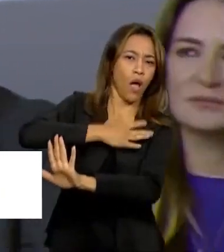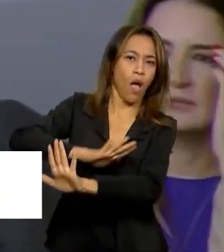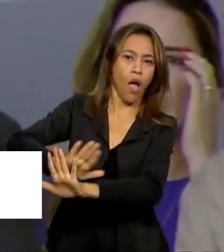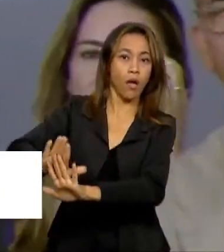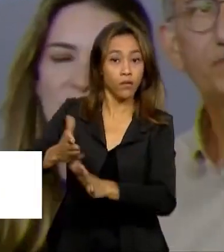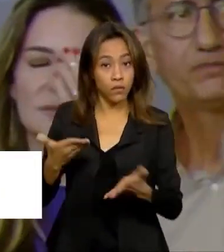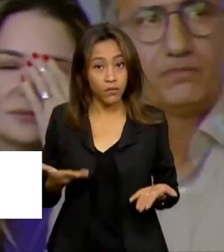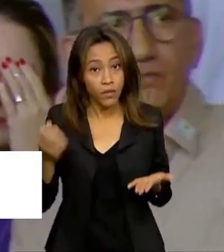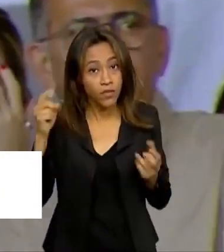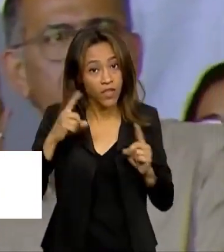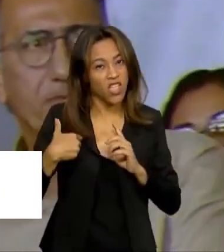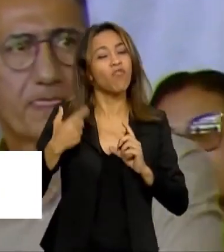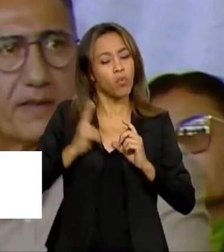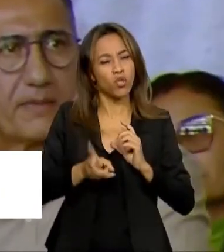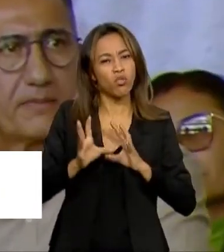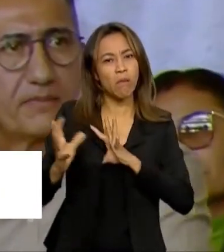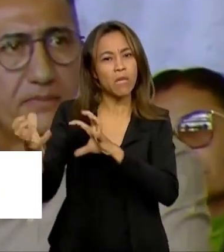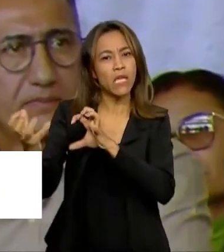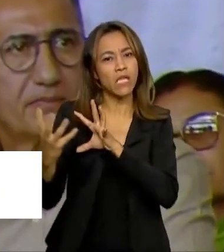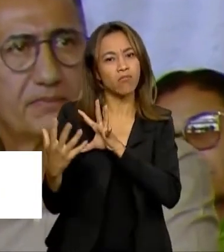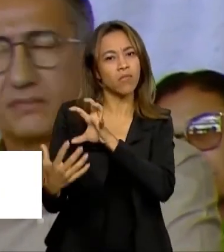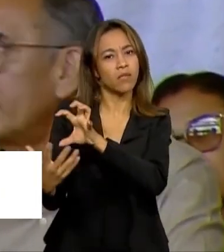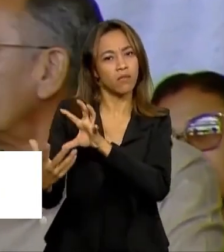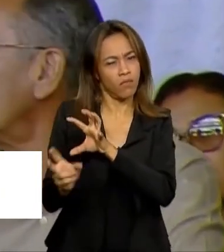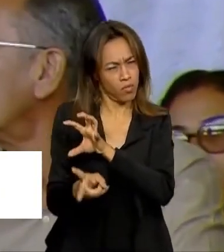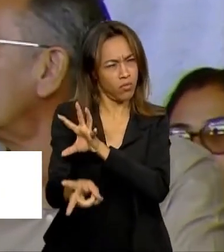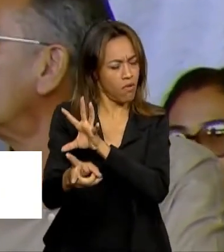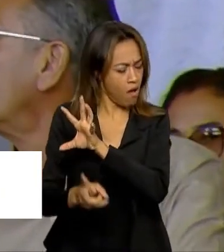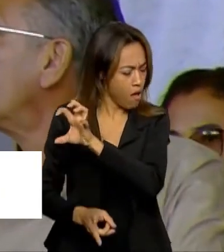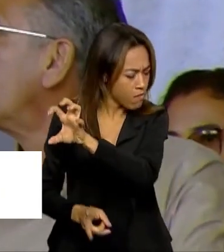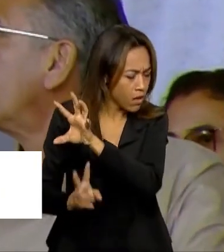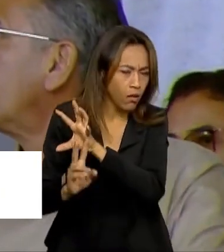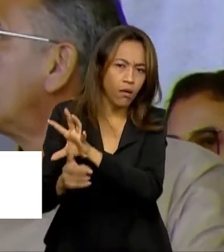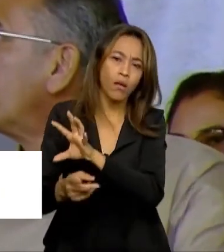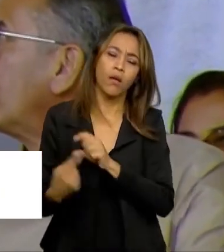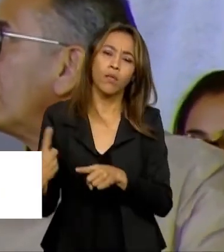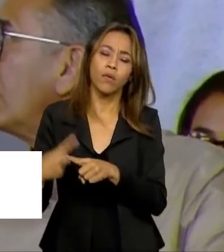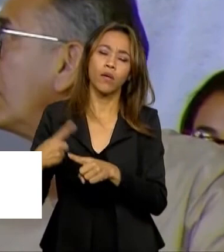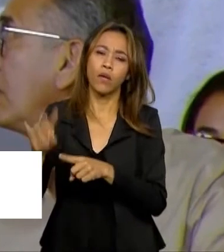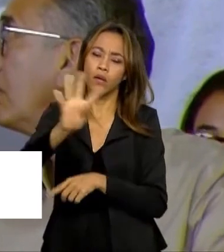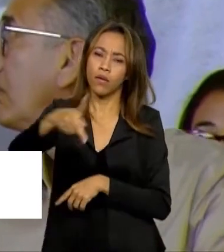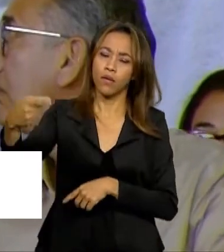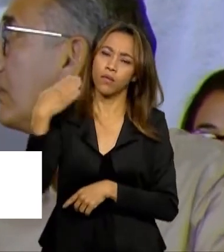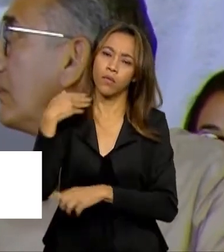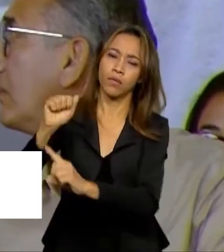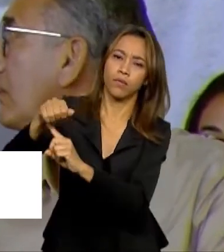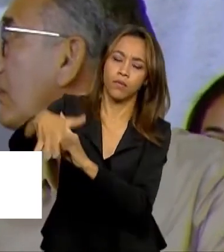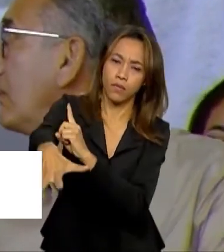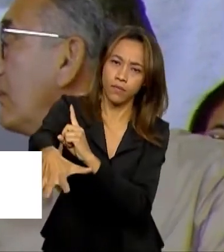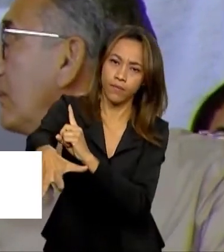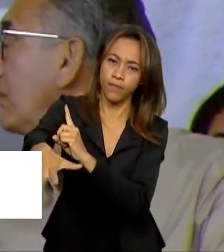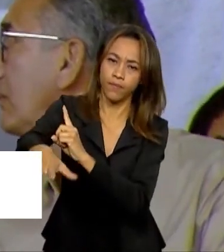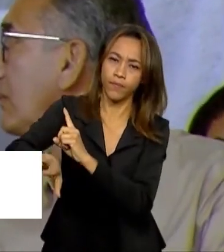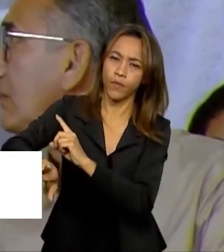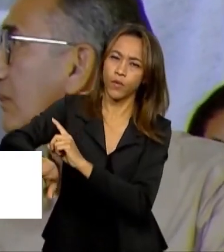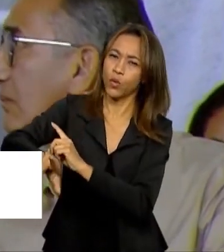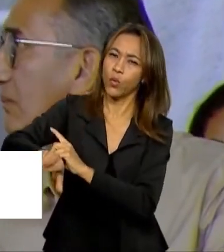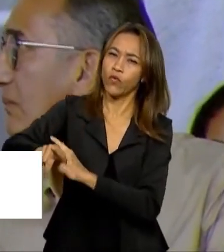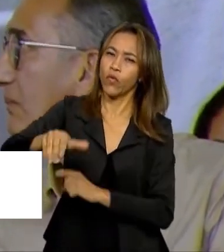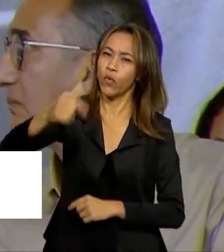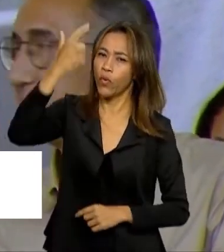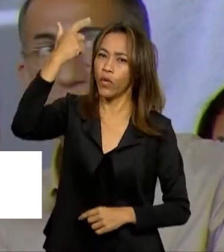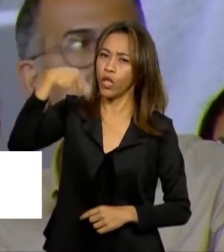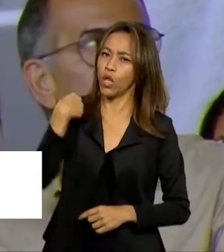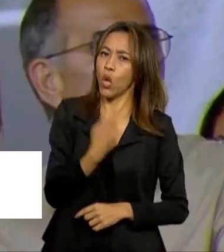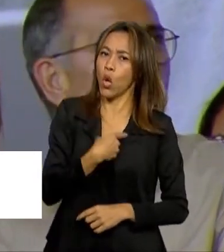continuar brigando. É importante vocês saberem, o presidente do Banco Central não foi indicado por